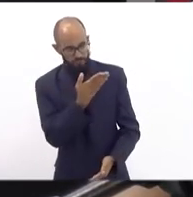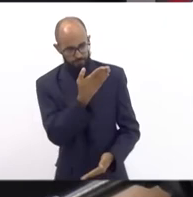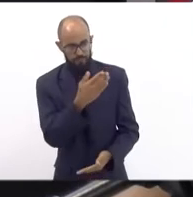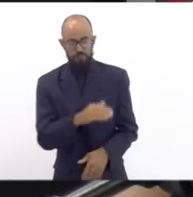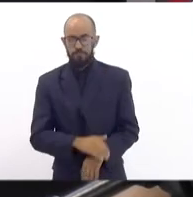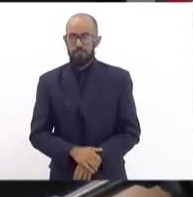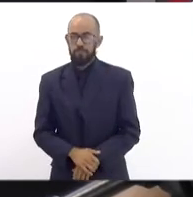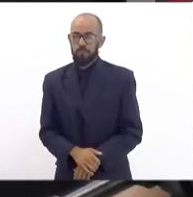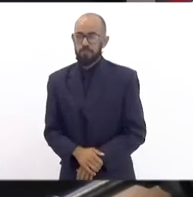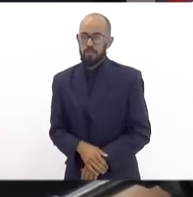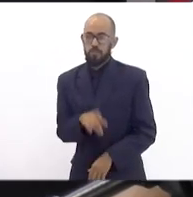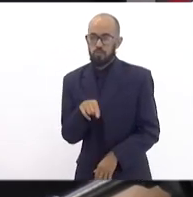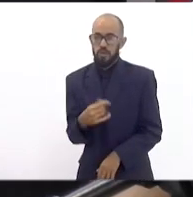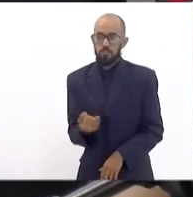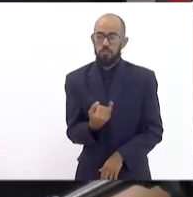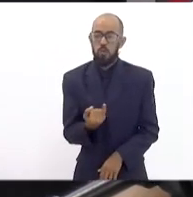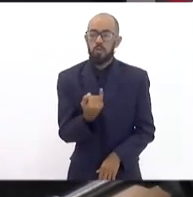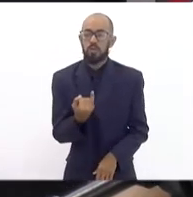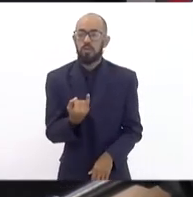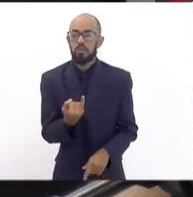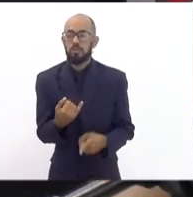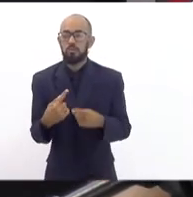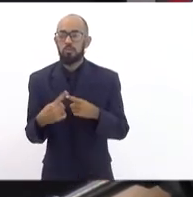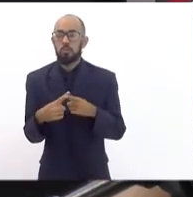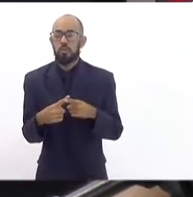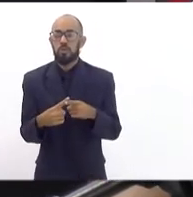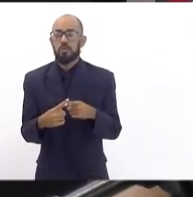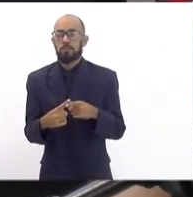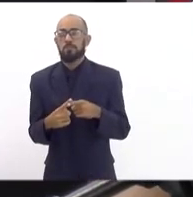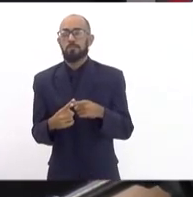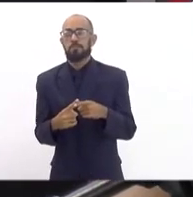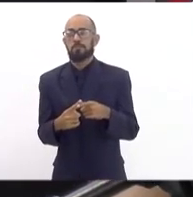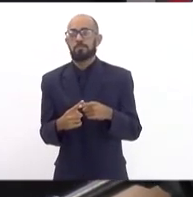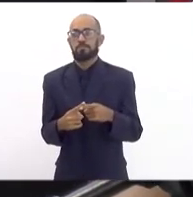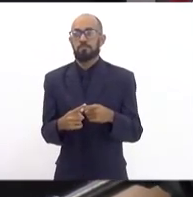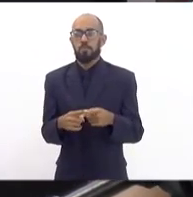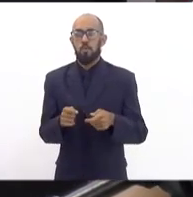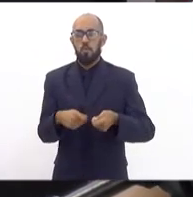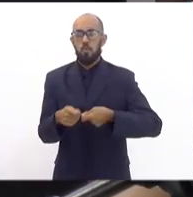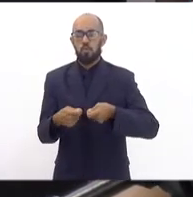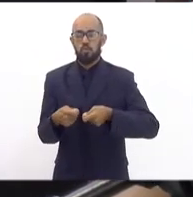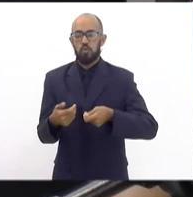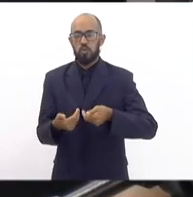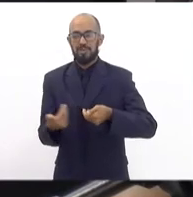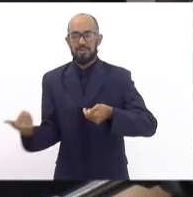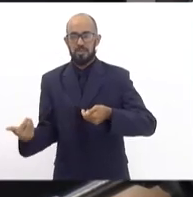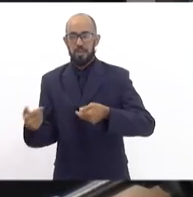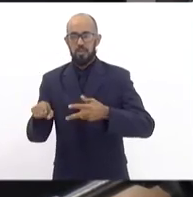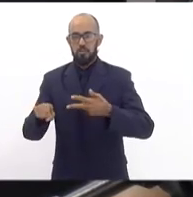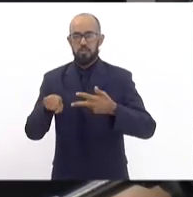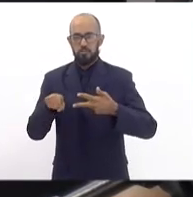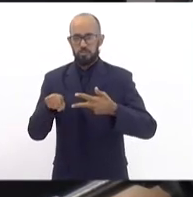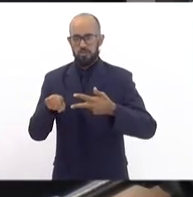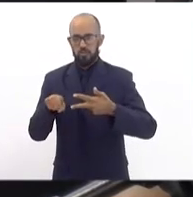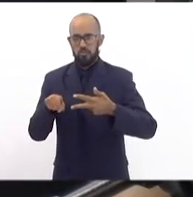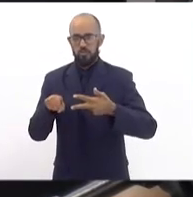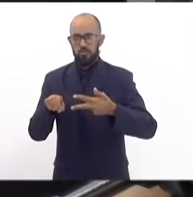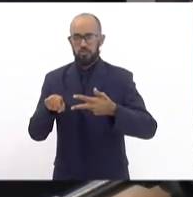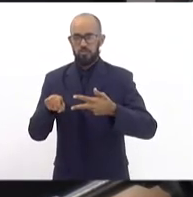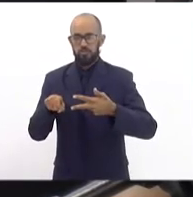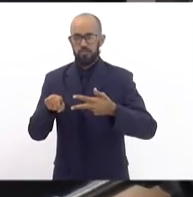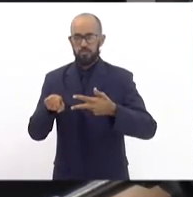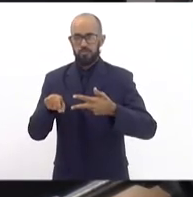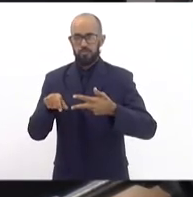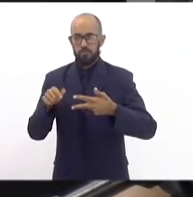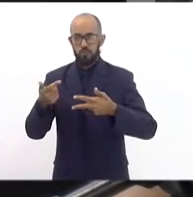E isso é importante, né, porque o controle externo do Executivo, né, entre